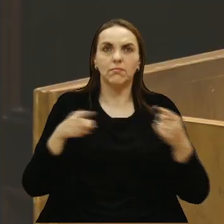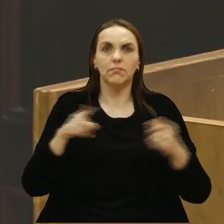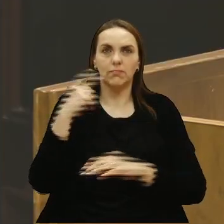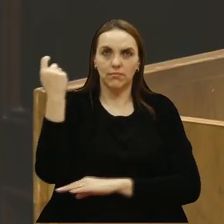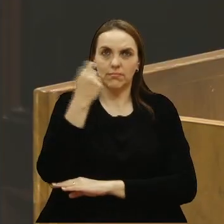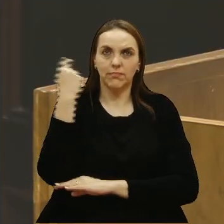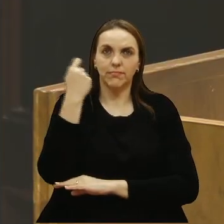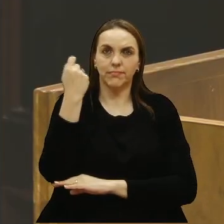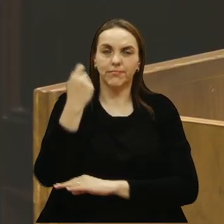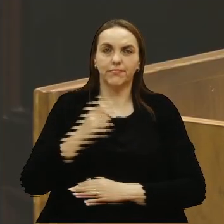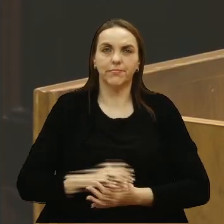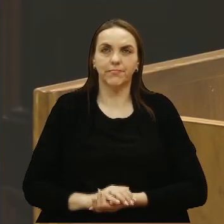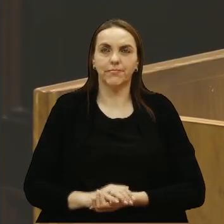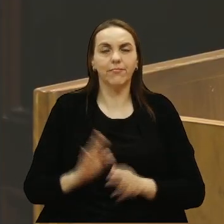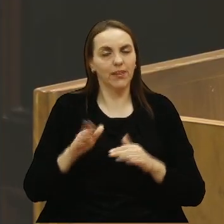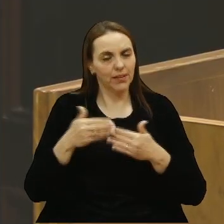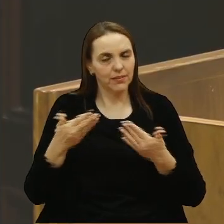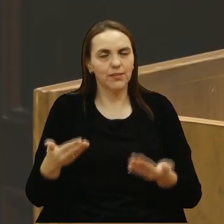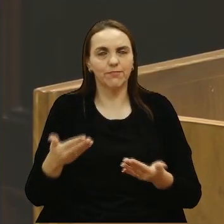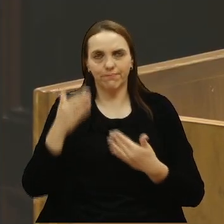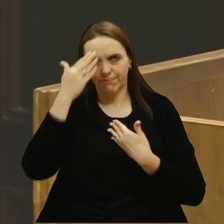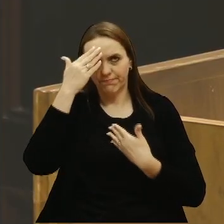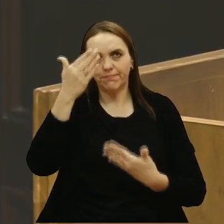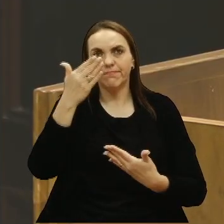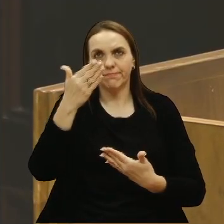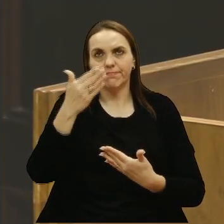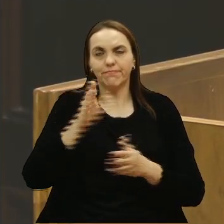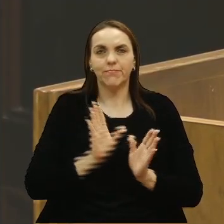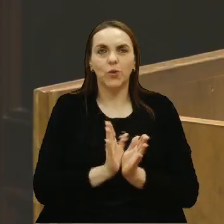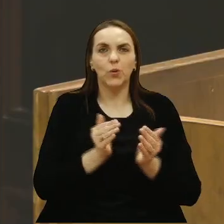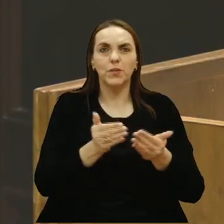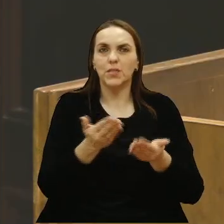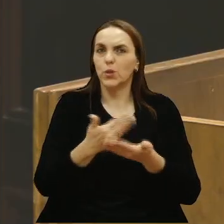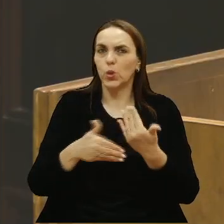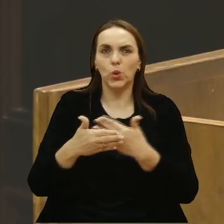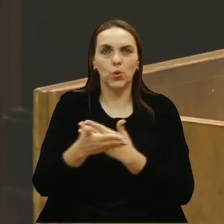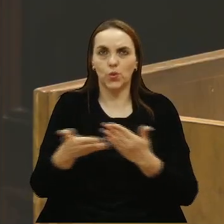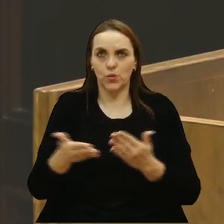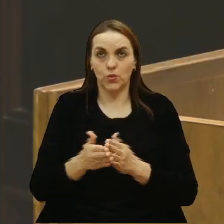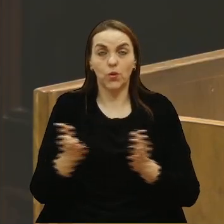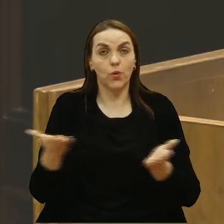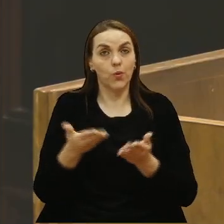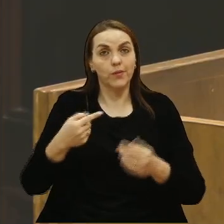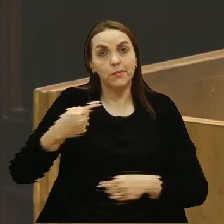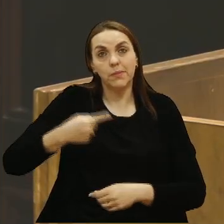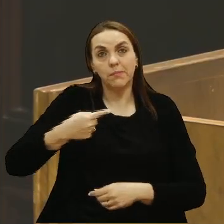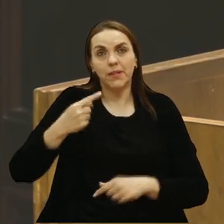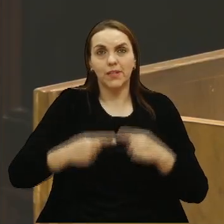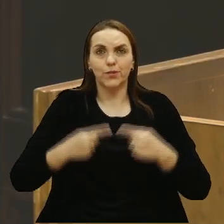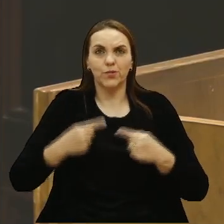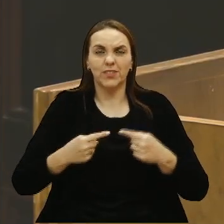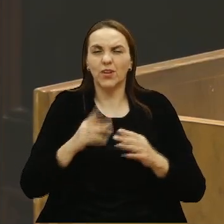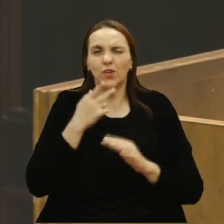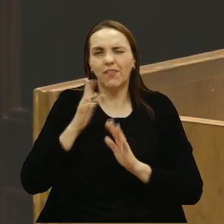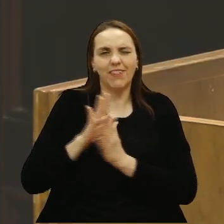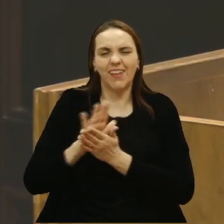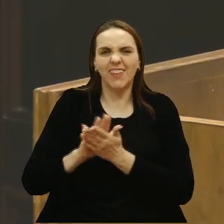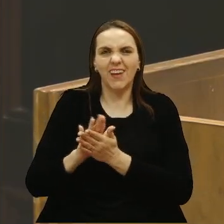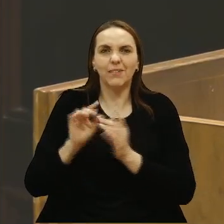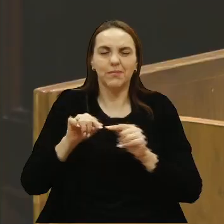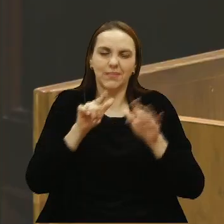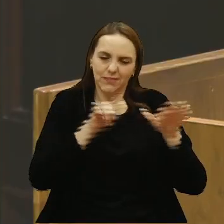rio-grandense. Então agradeço à comissão, a todos. Hoje ainda é a primeira discussão, não ia falar, mas como estamos na Semana